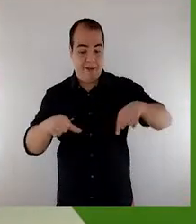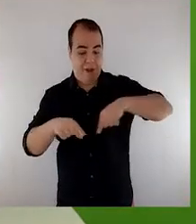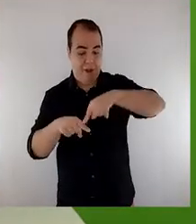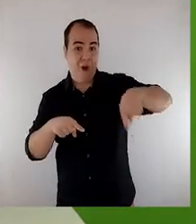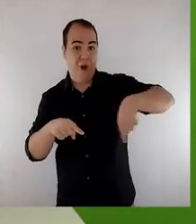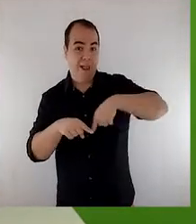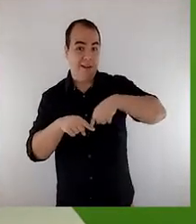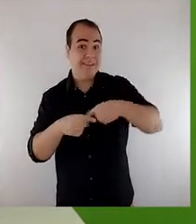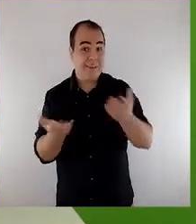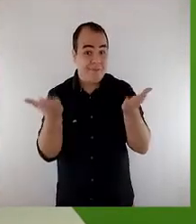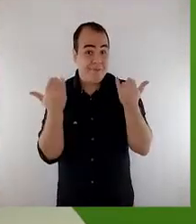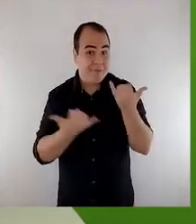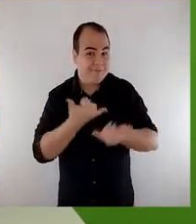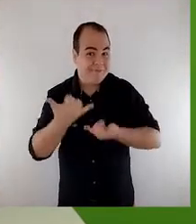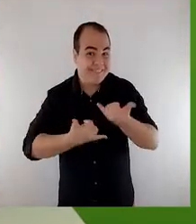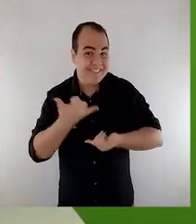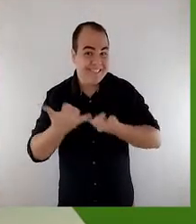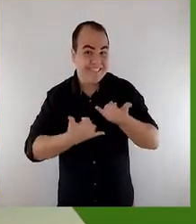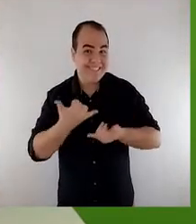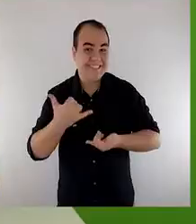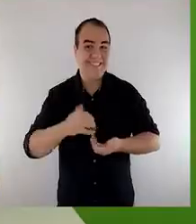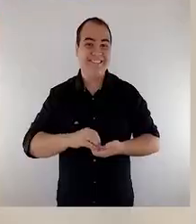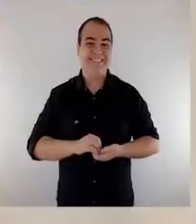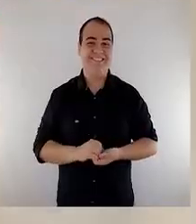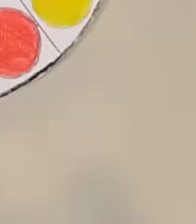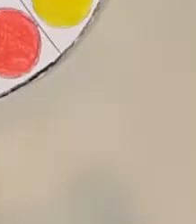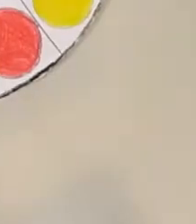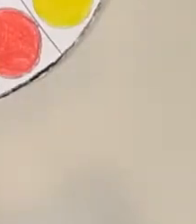e a roleta. E aí, vamos brincar?